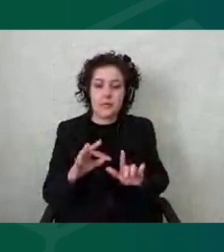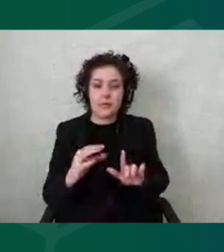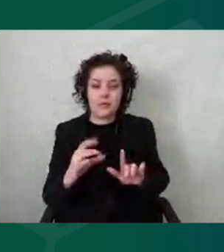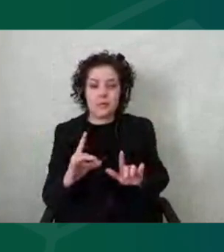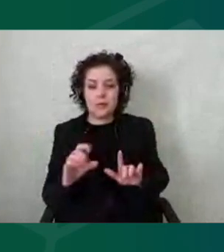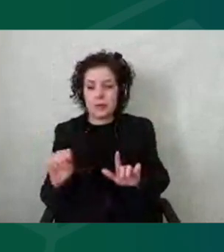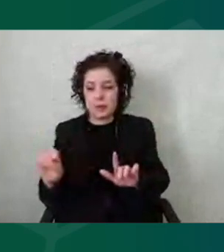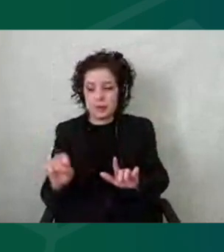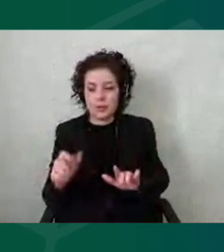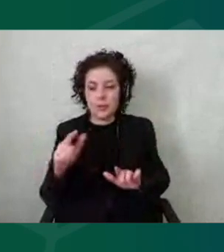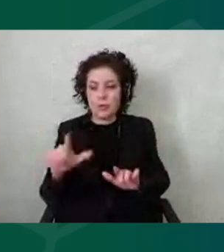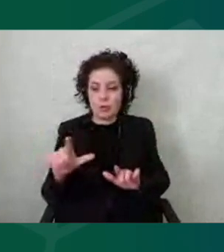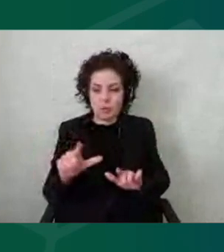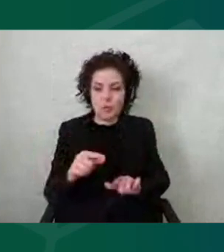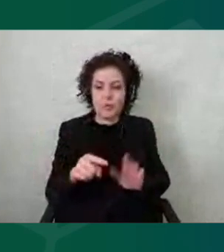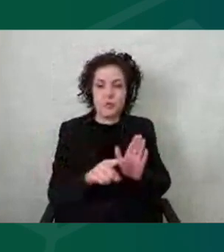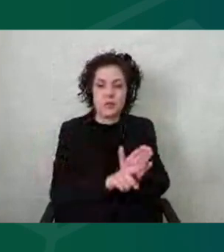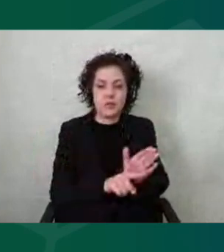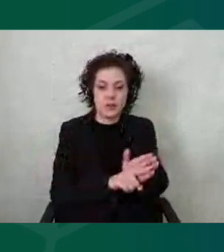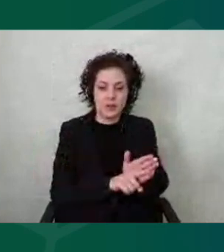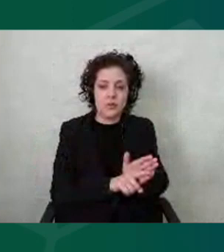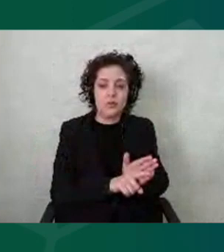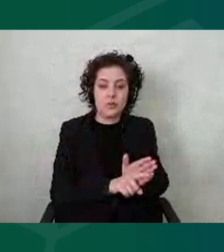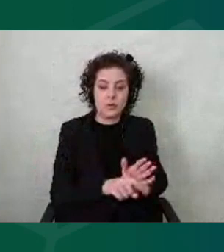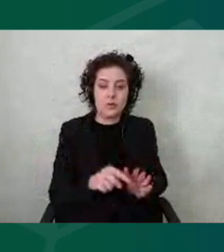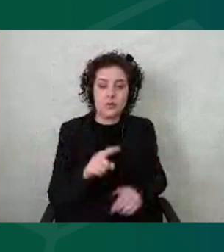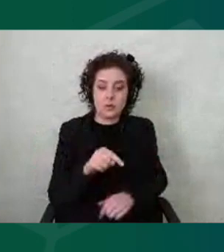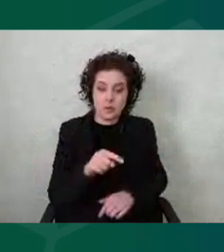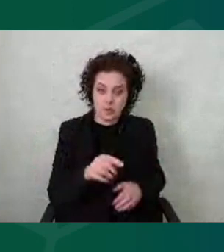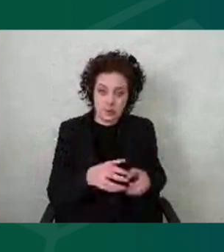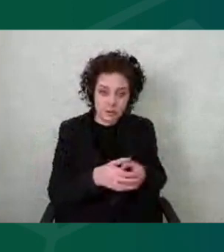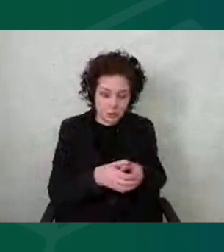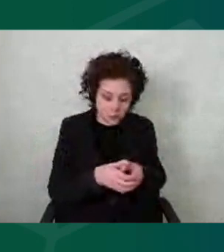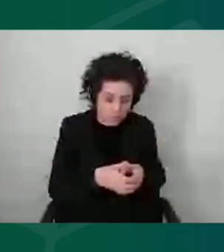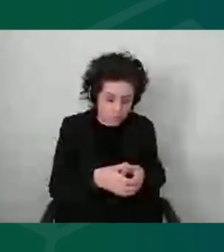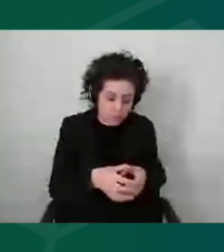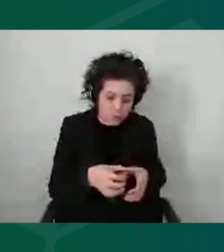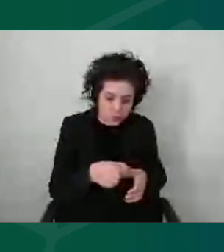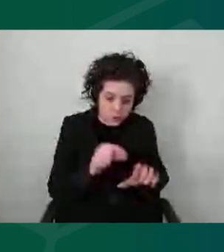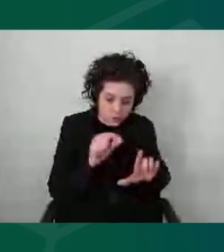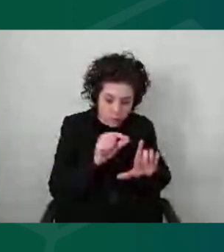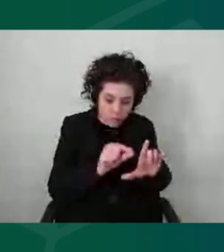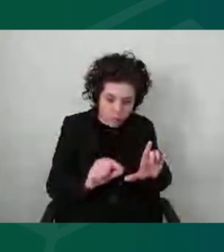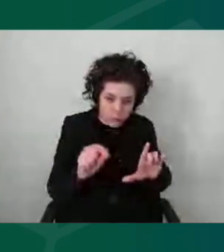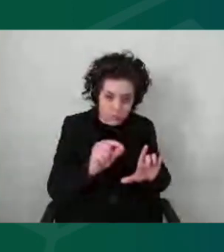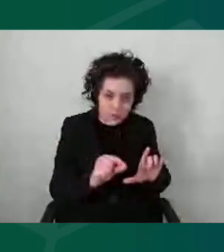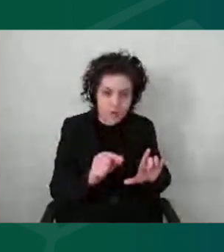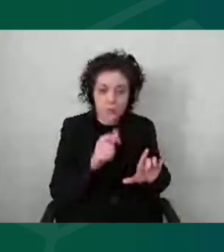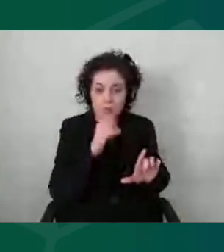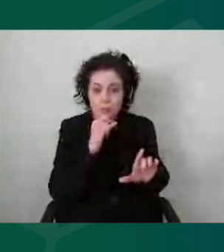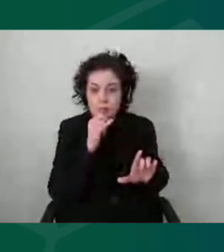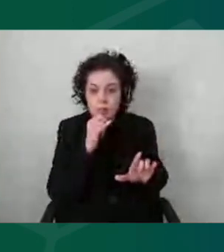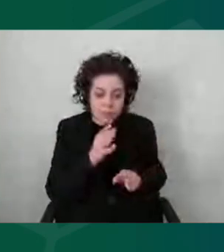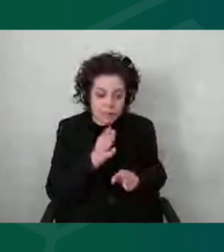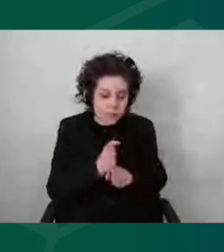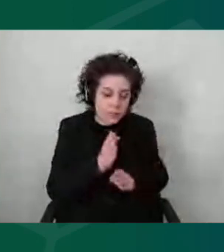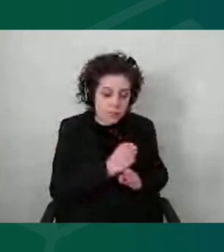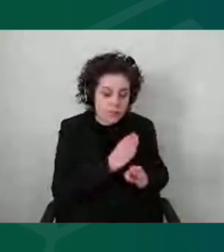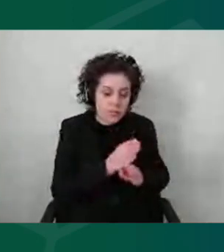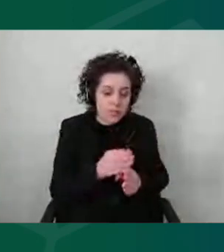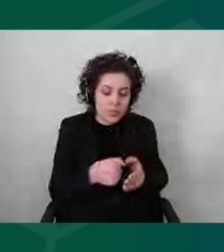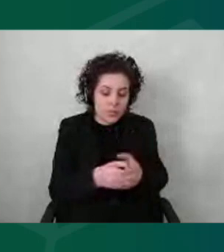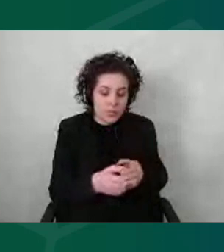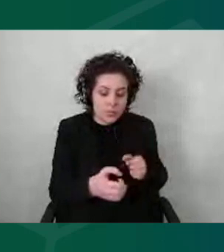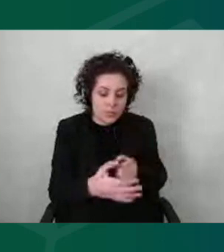TCD8 negativo. E nessa população, eu consigo caracterizar, por exemplo, as células que produzem interferon gama e